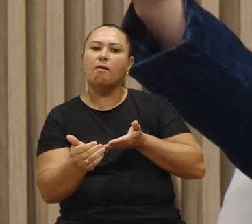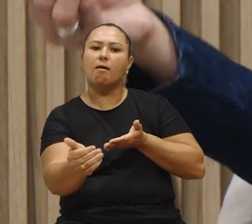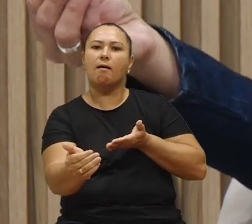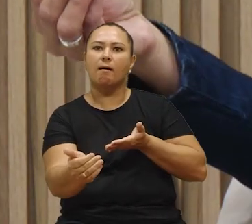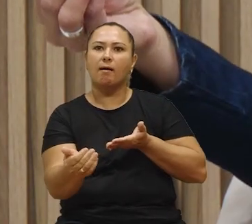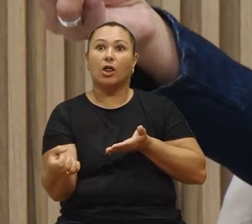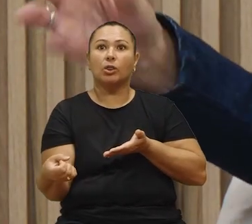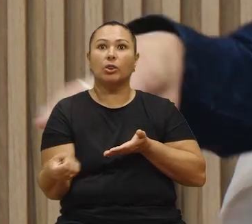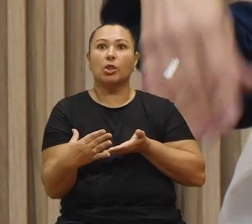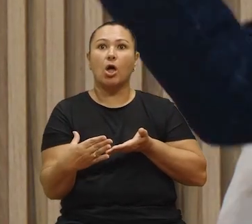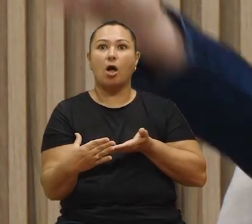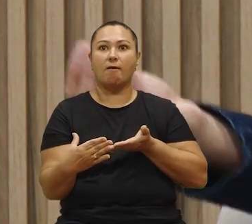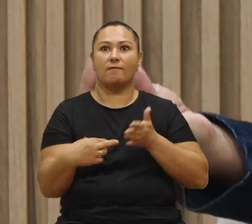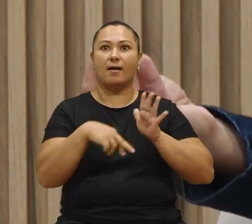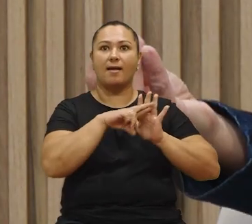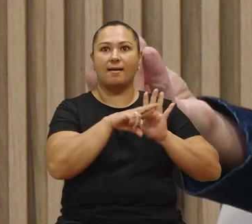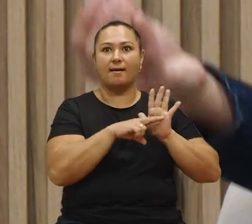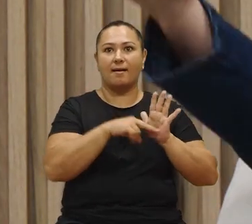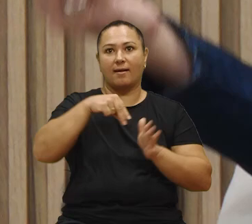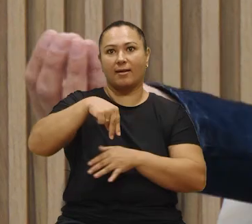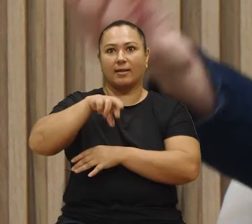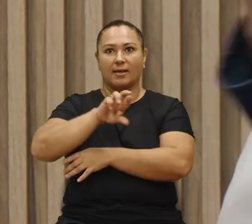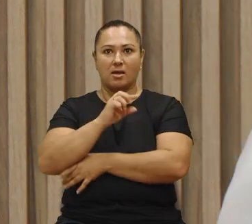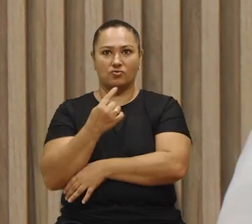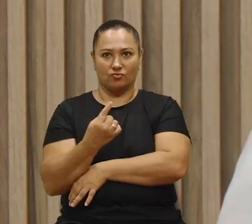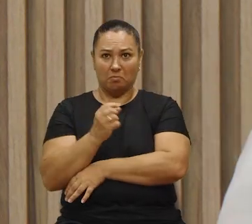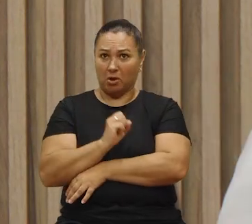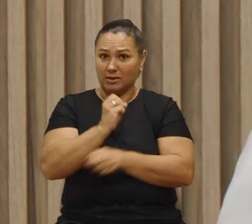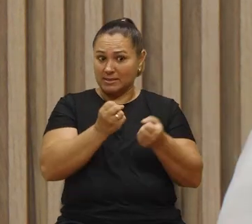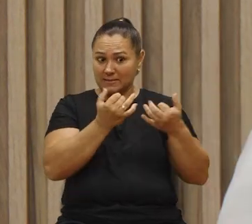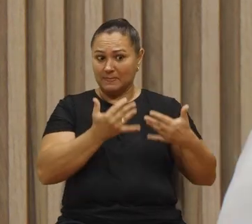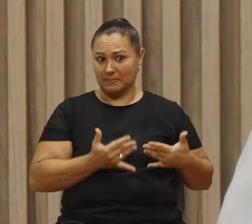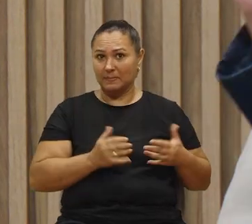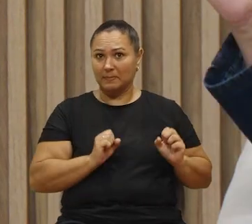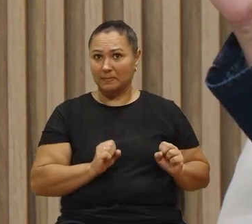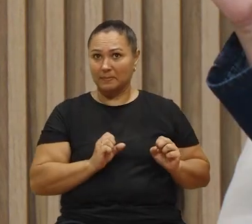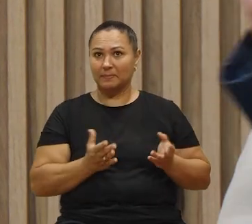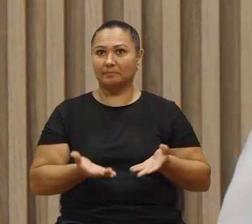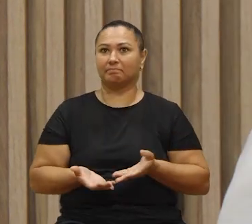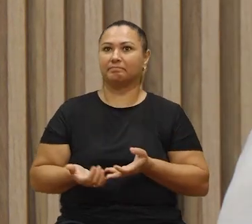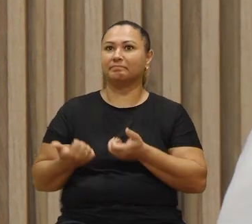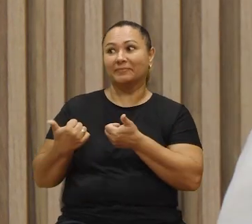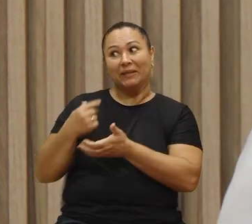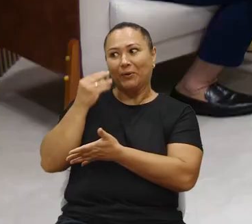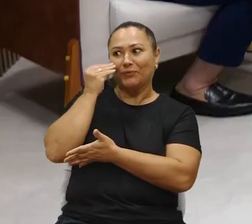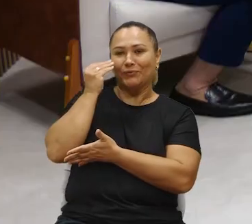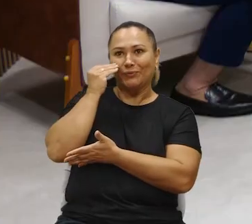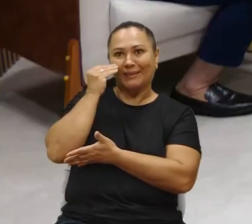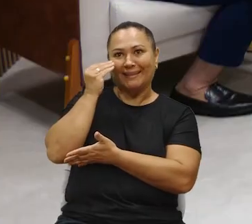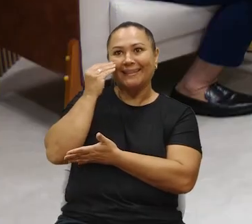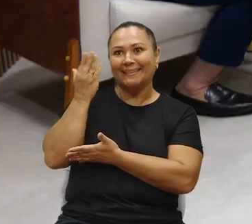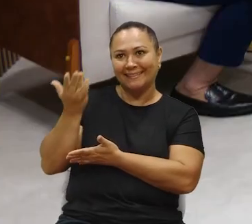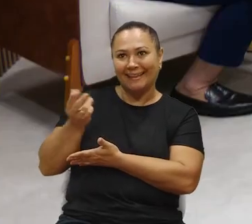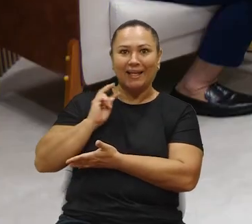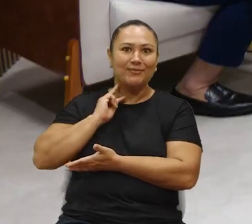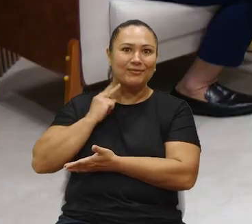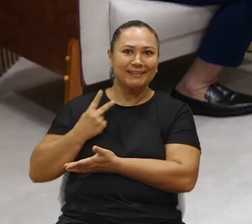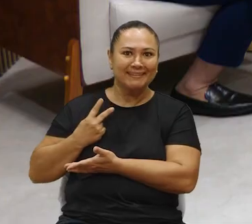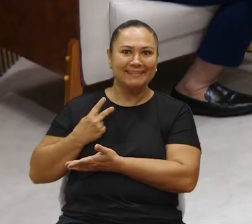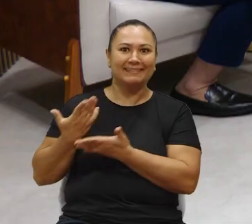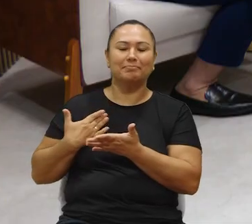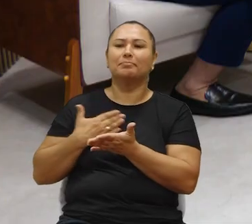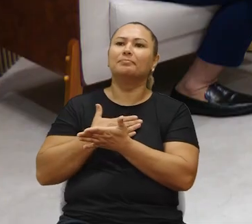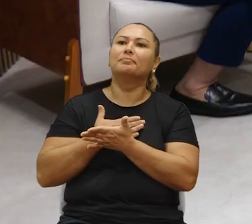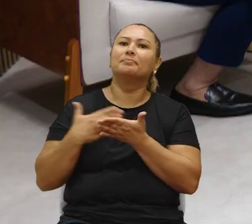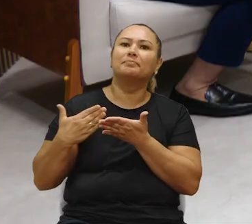vão acontecer a partir dessa nova versão da NR1? Pode nos explicar? Posso tentar, Vânia.